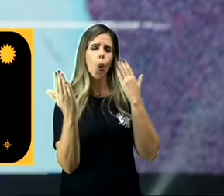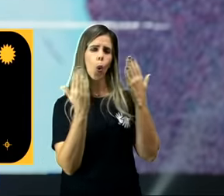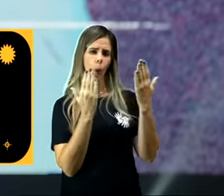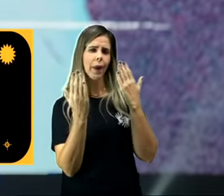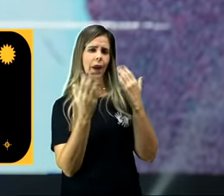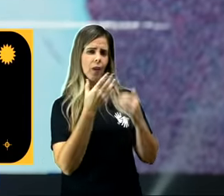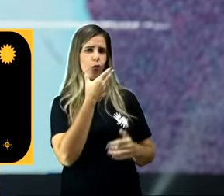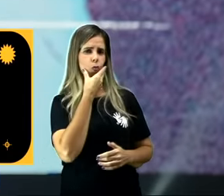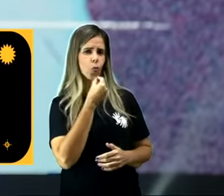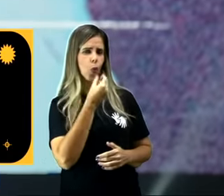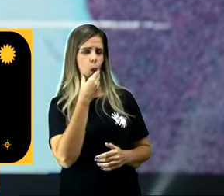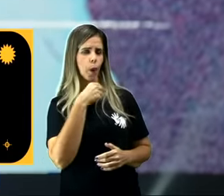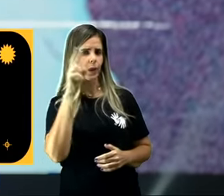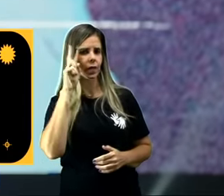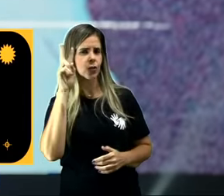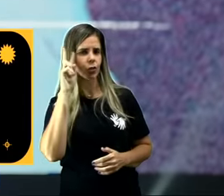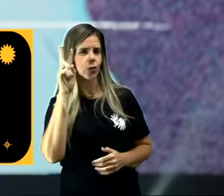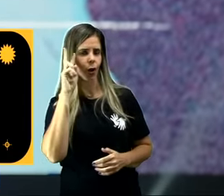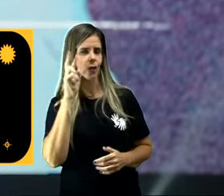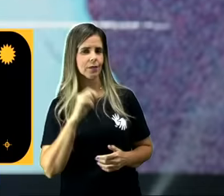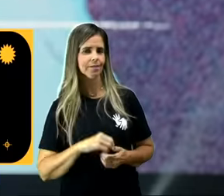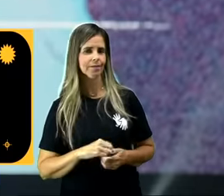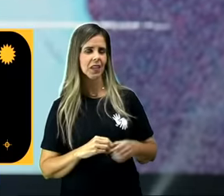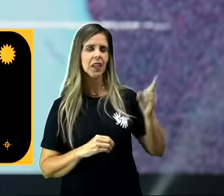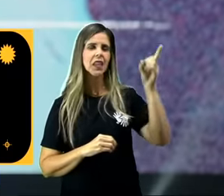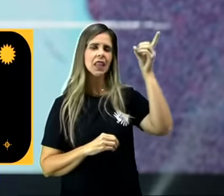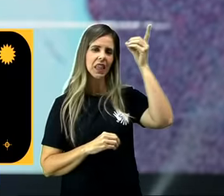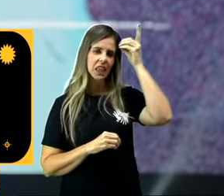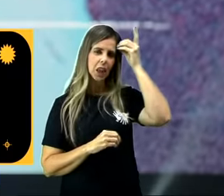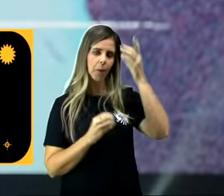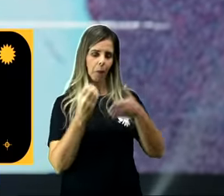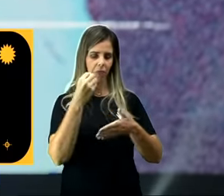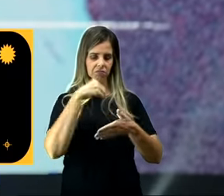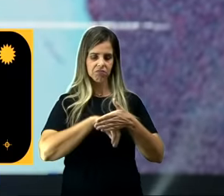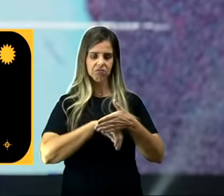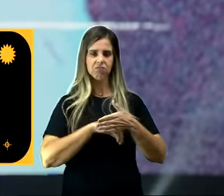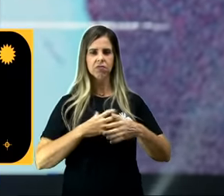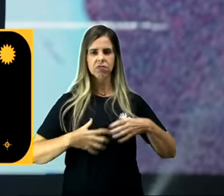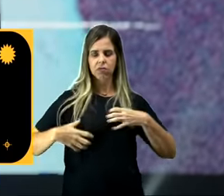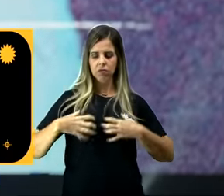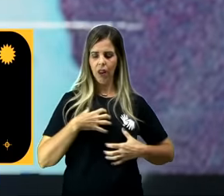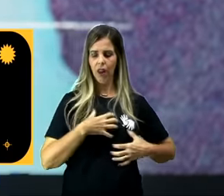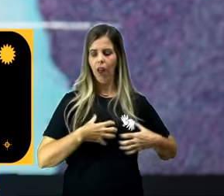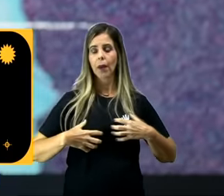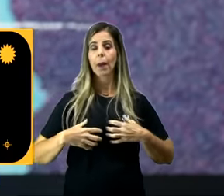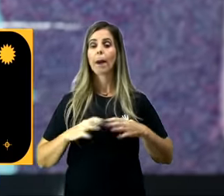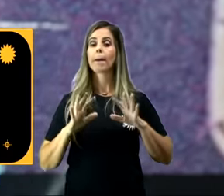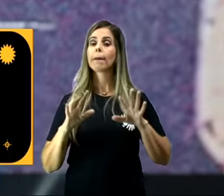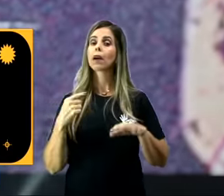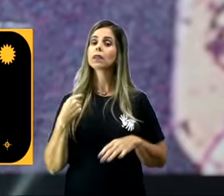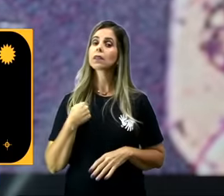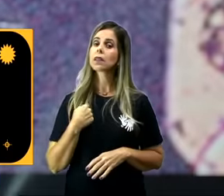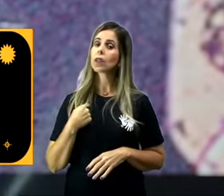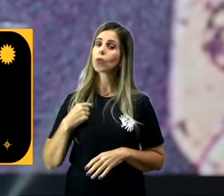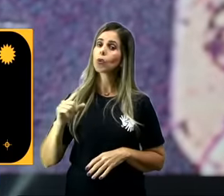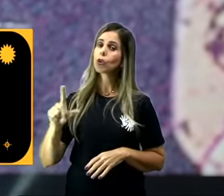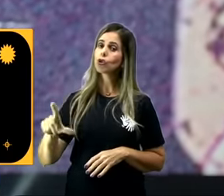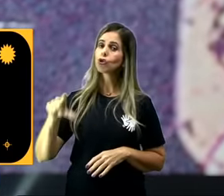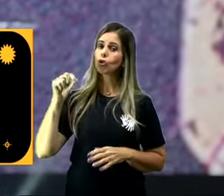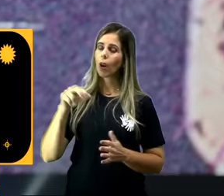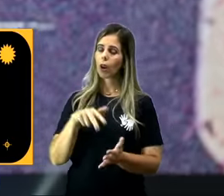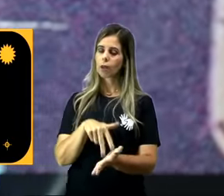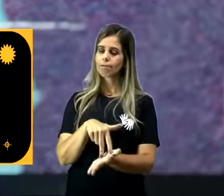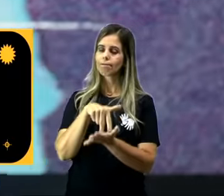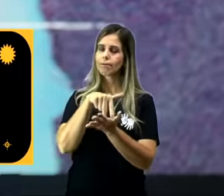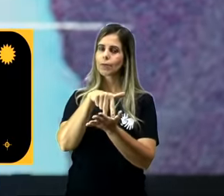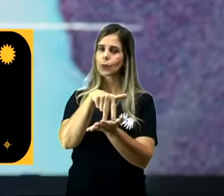não. Mas vê se você entende o que eu estou falando. Por causa de um posicionamento, o que Deus está fazendo é